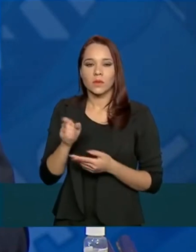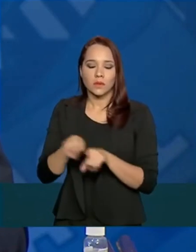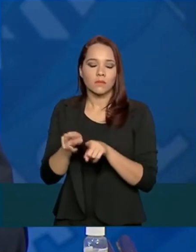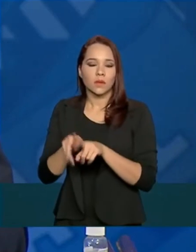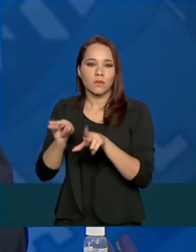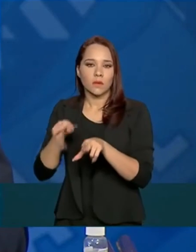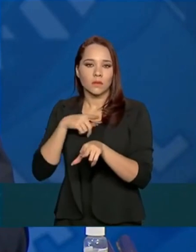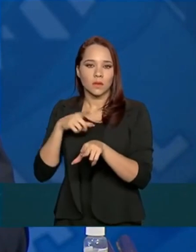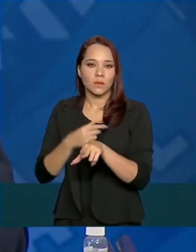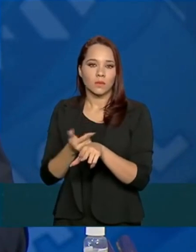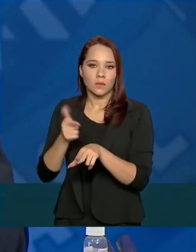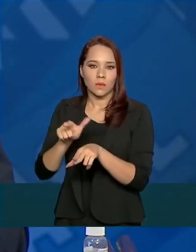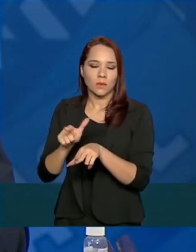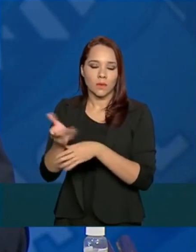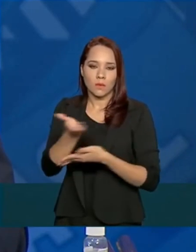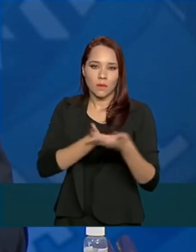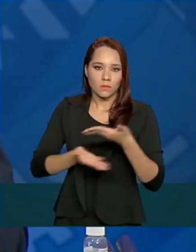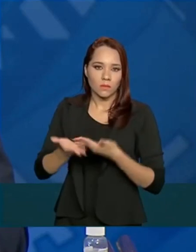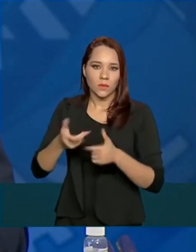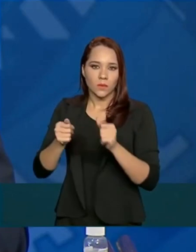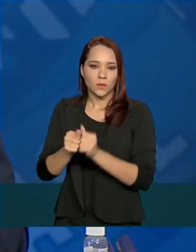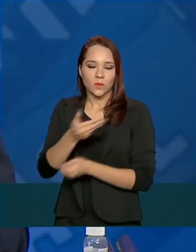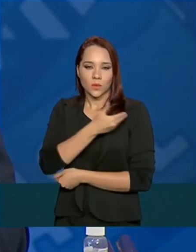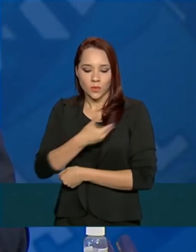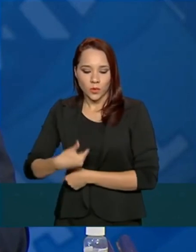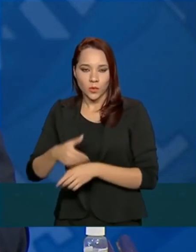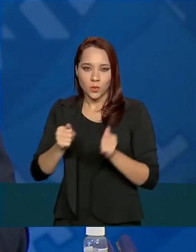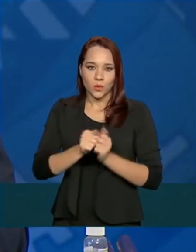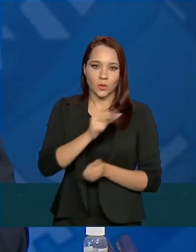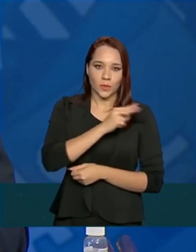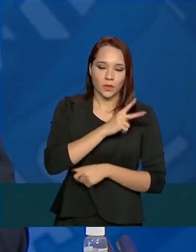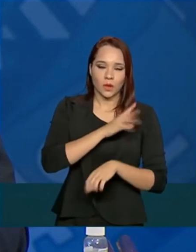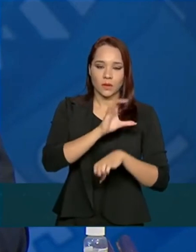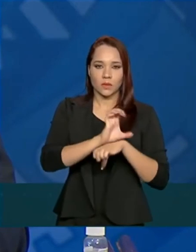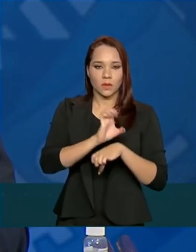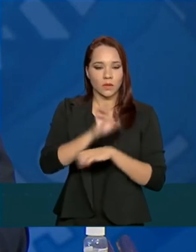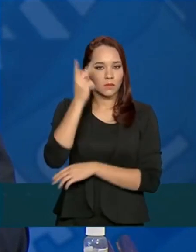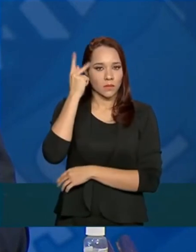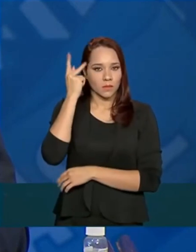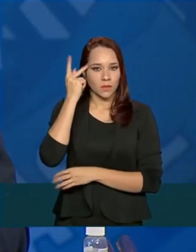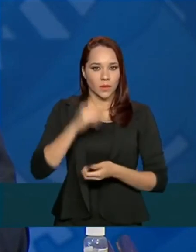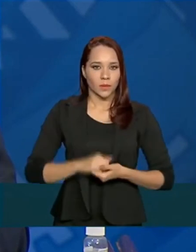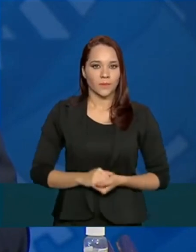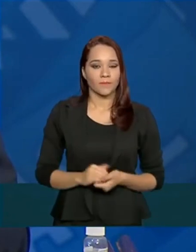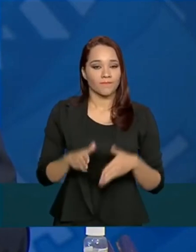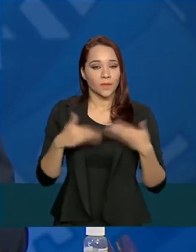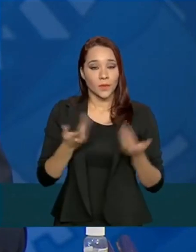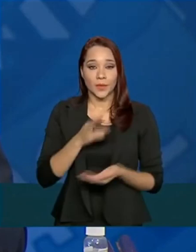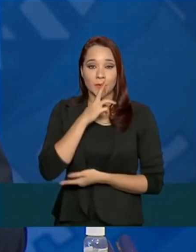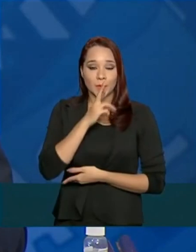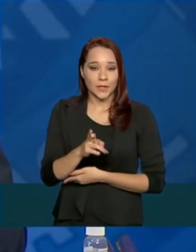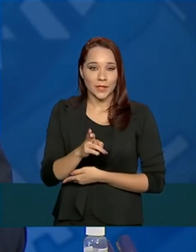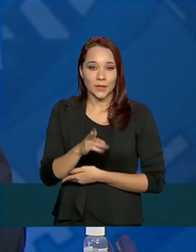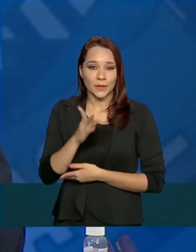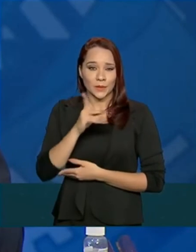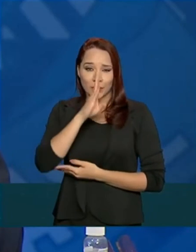existe também uma colaboração público-privada no estado de São Paulo. Então, respondendo de maneira